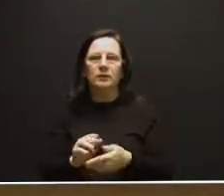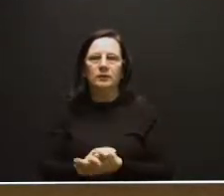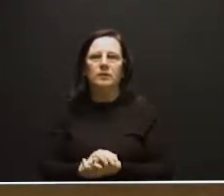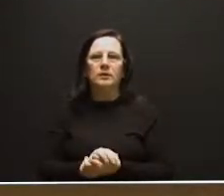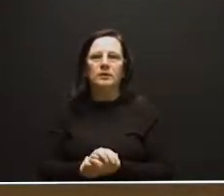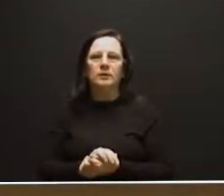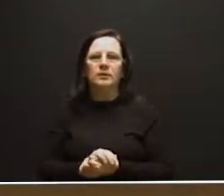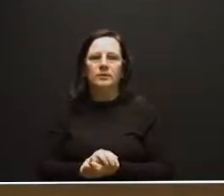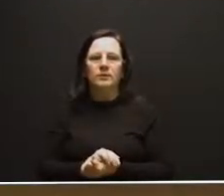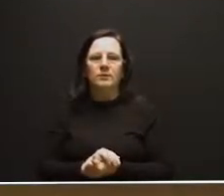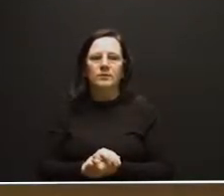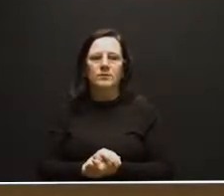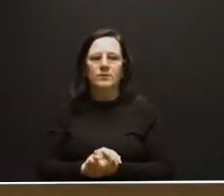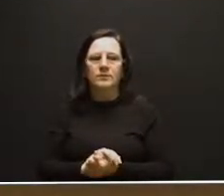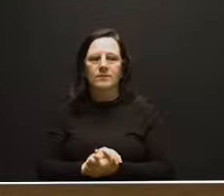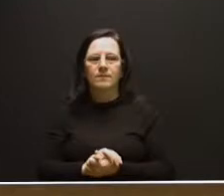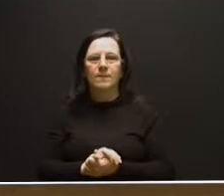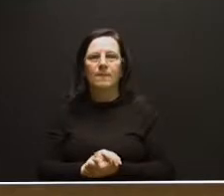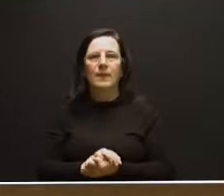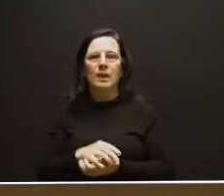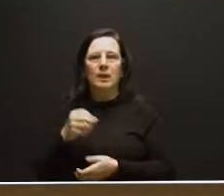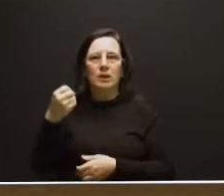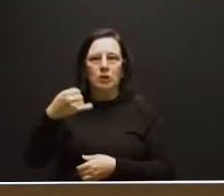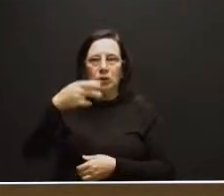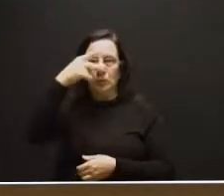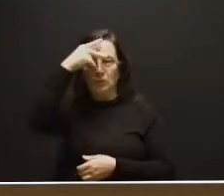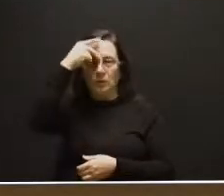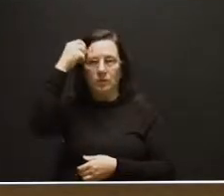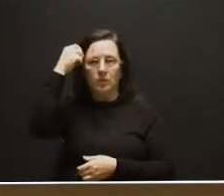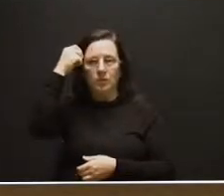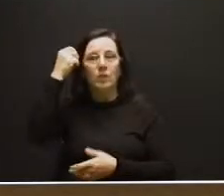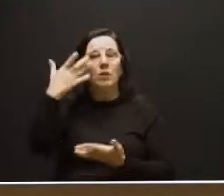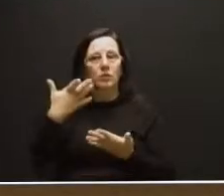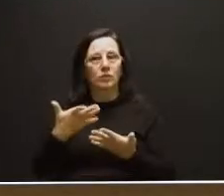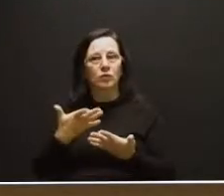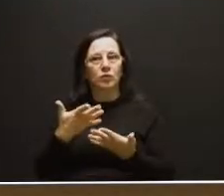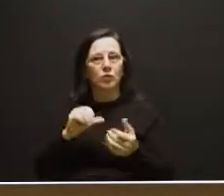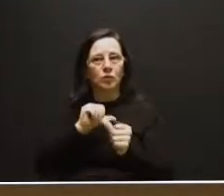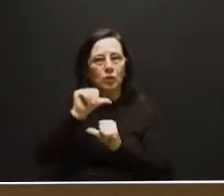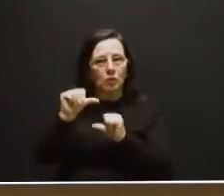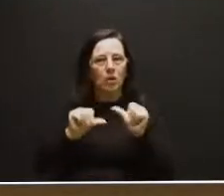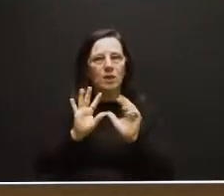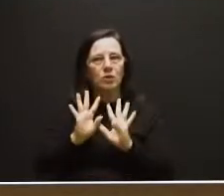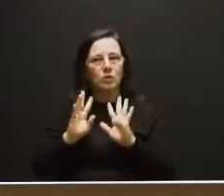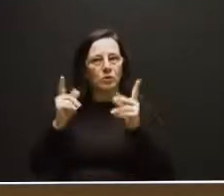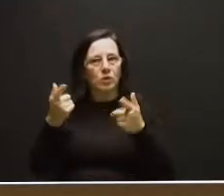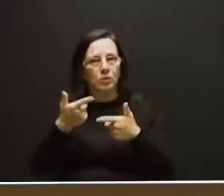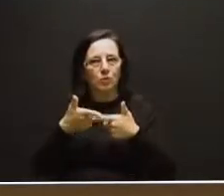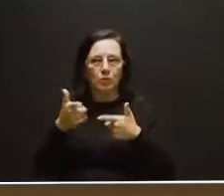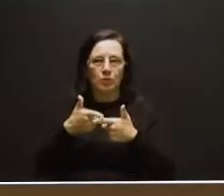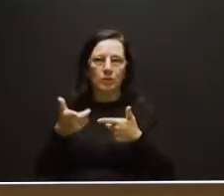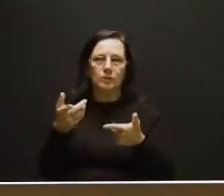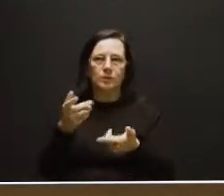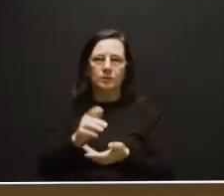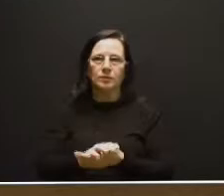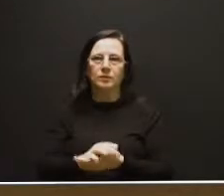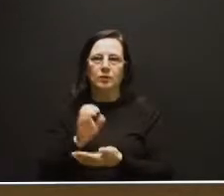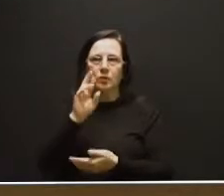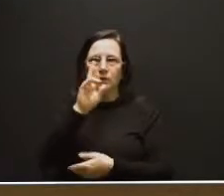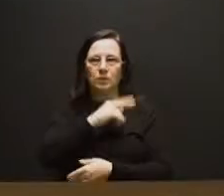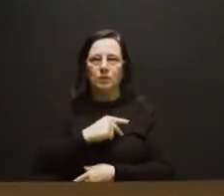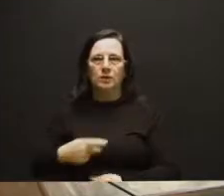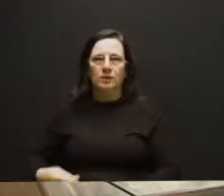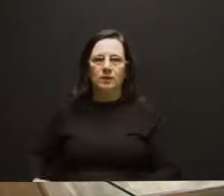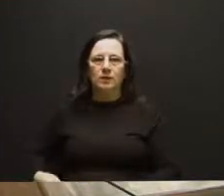atendimento então se o prefeito unificar essas pastas eu acredito que irá resolver esses problemas de uma vez por todas é só esse o